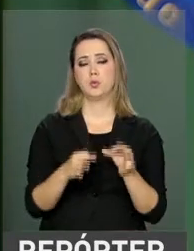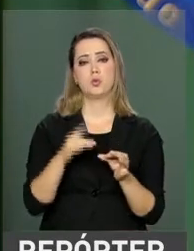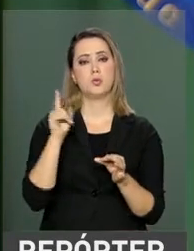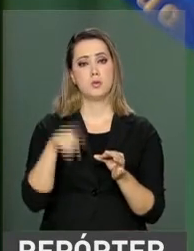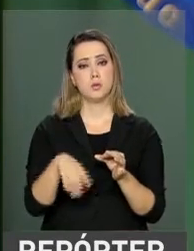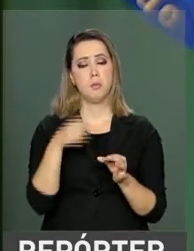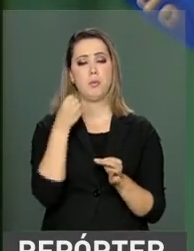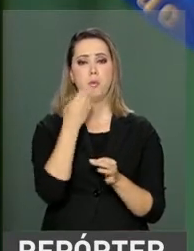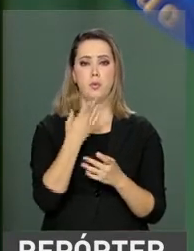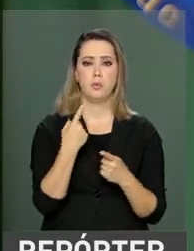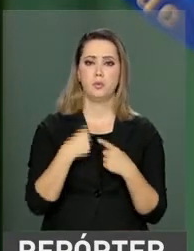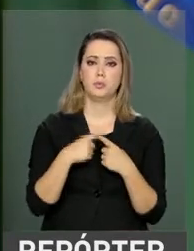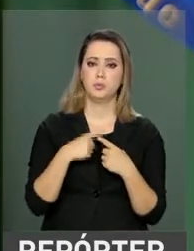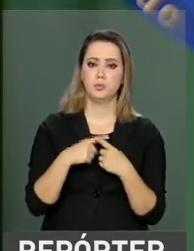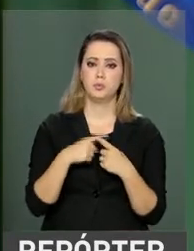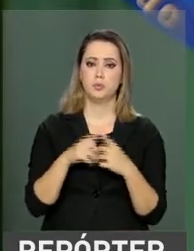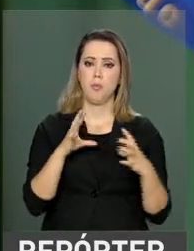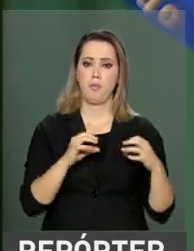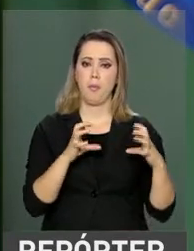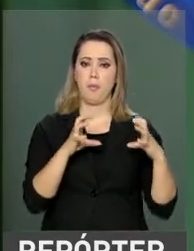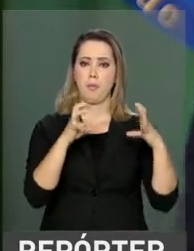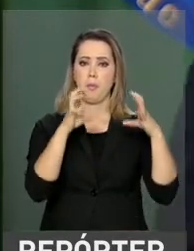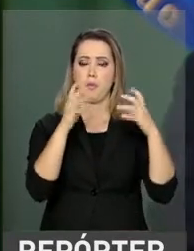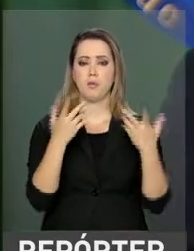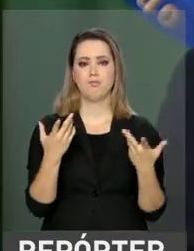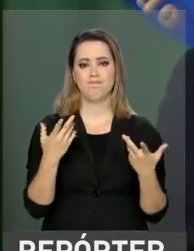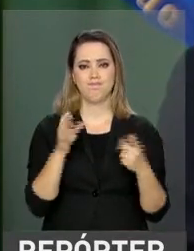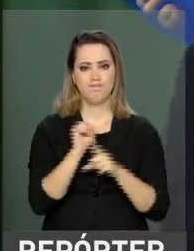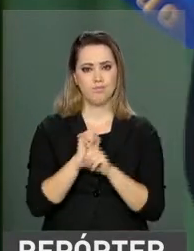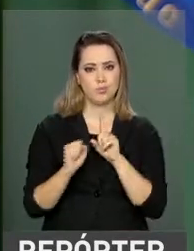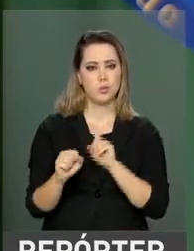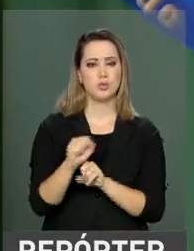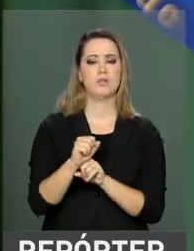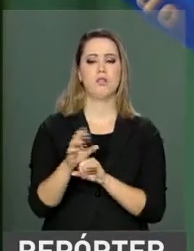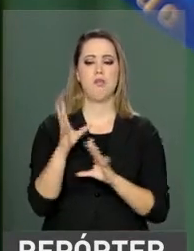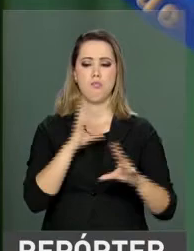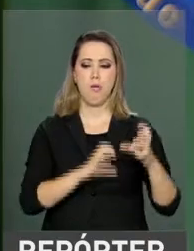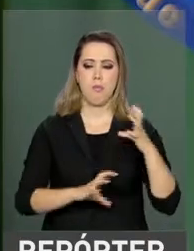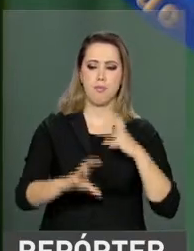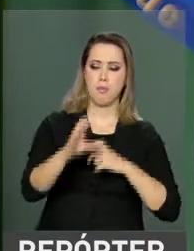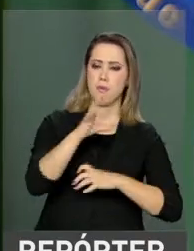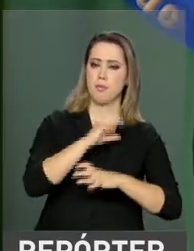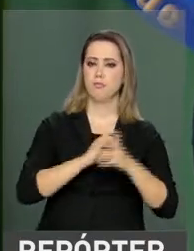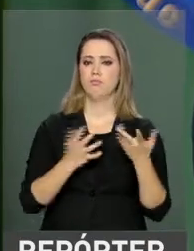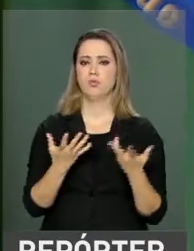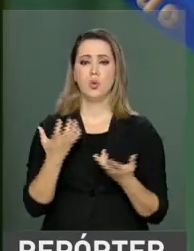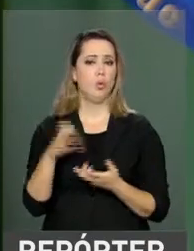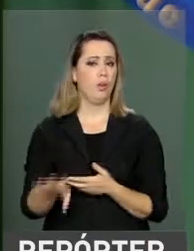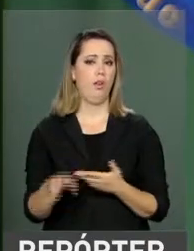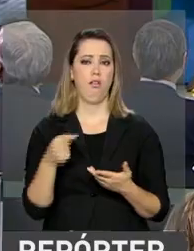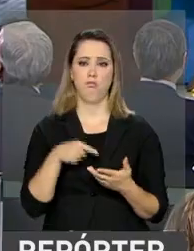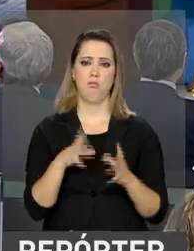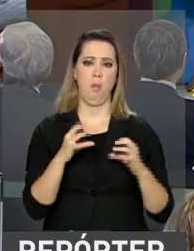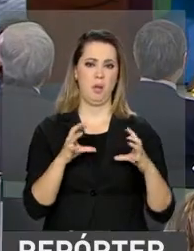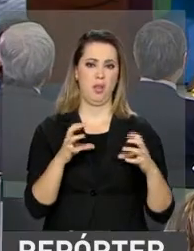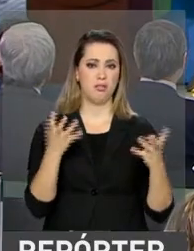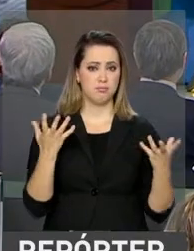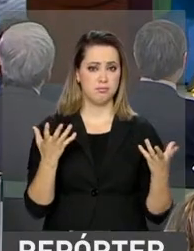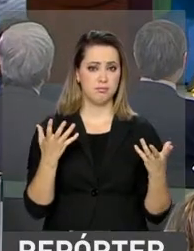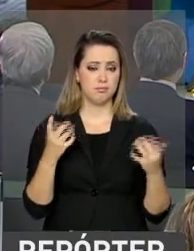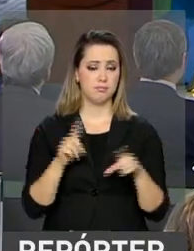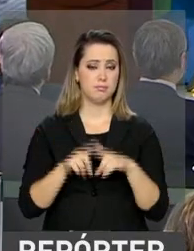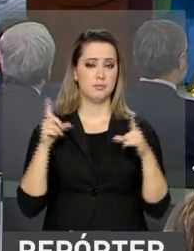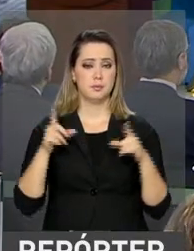constância trabalhista gera uma litigiosidade social em desejada pela sociedade e particularmente por